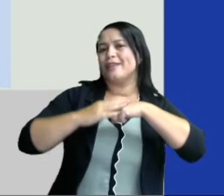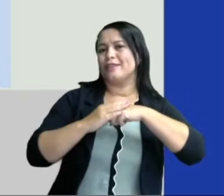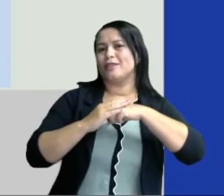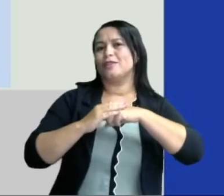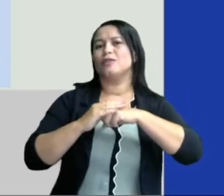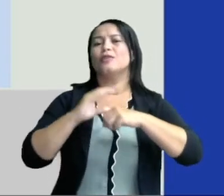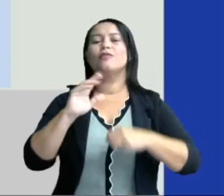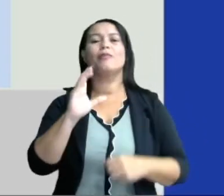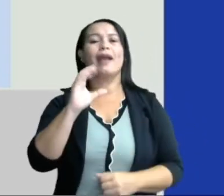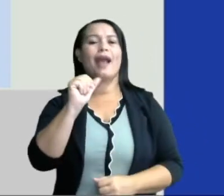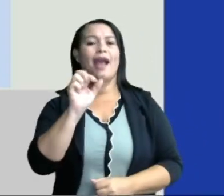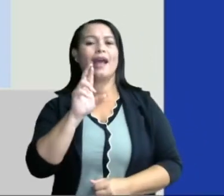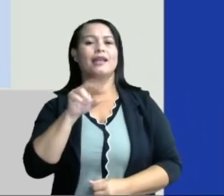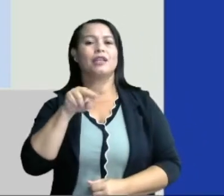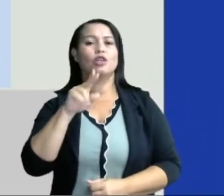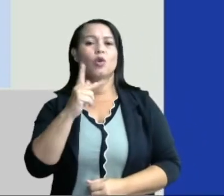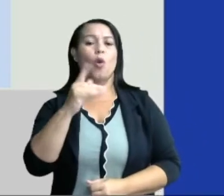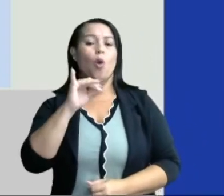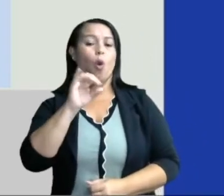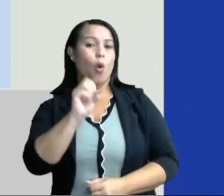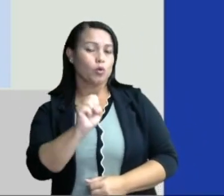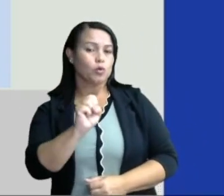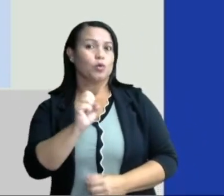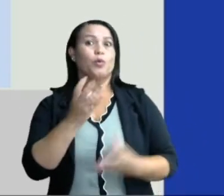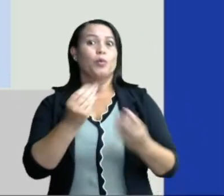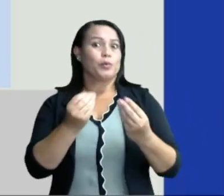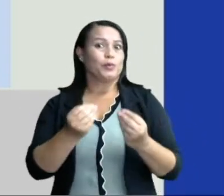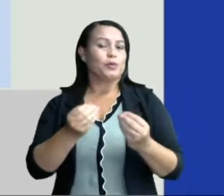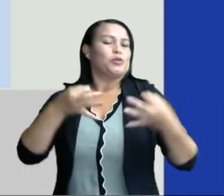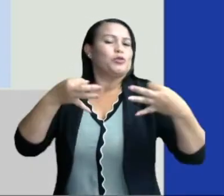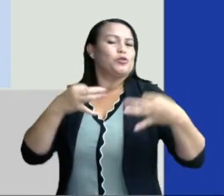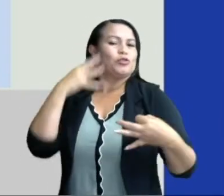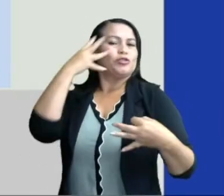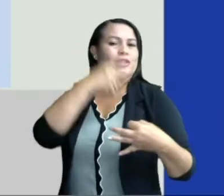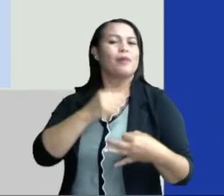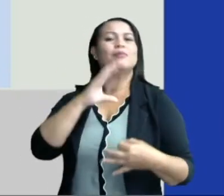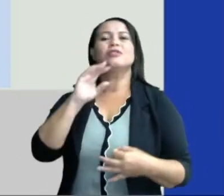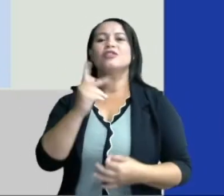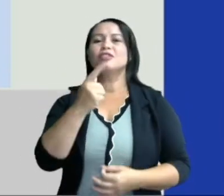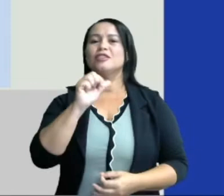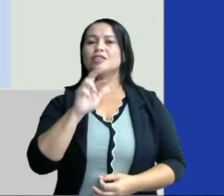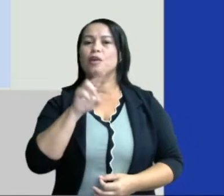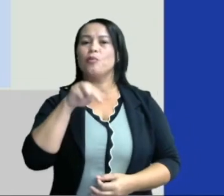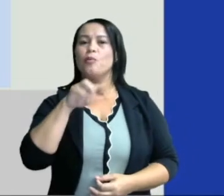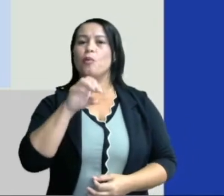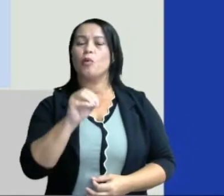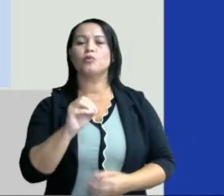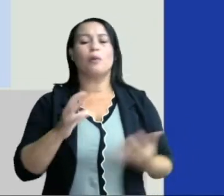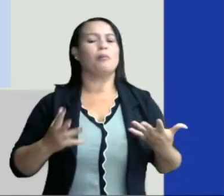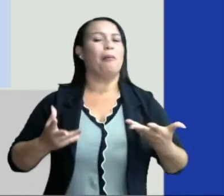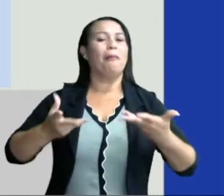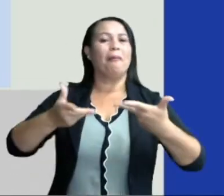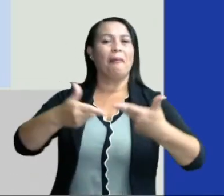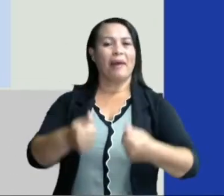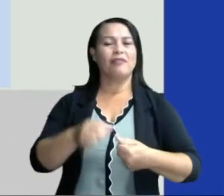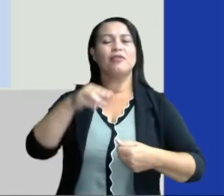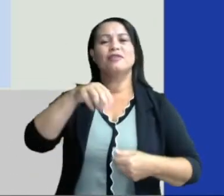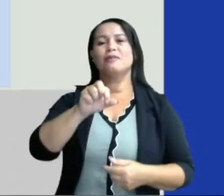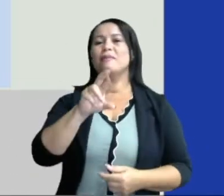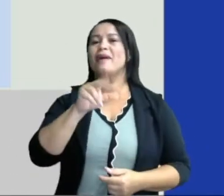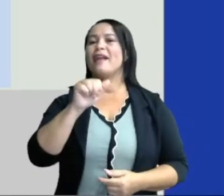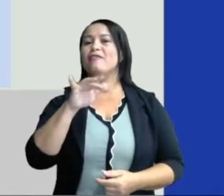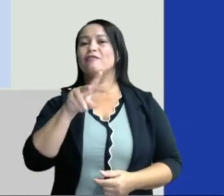por carinhoso, muito charme, charmoso e cheio de maravilhas por maravilhoso. Então,